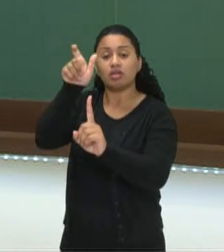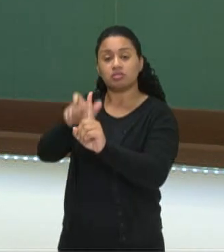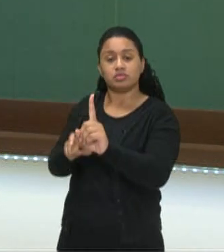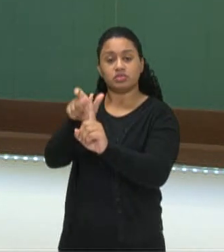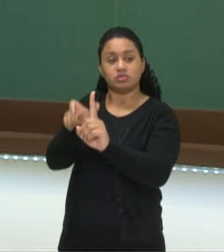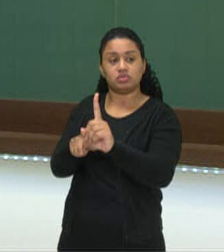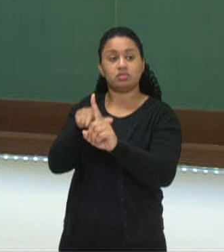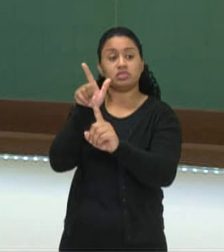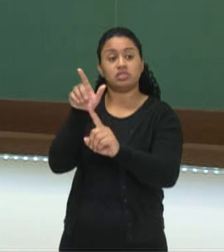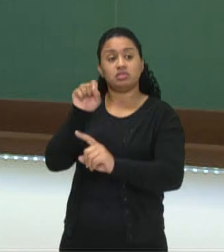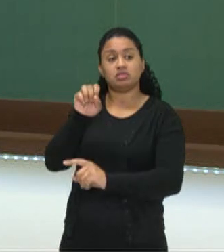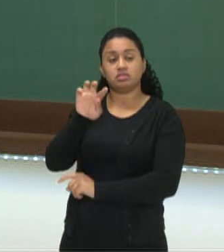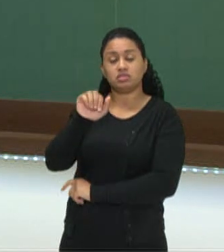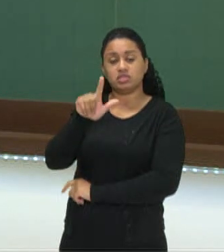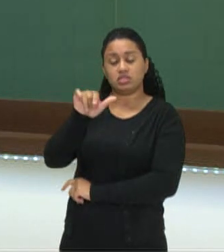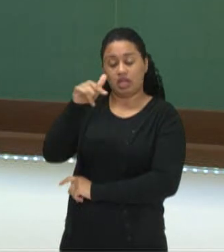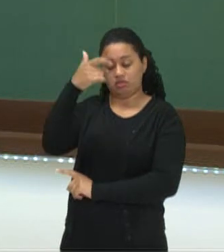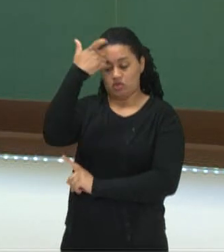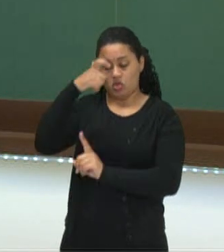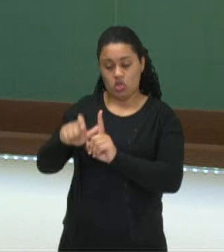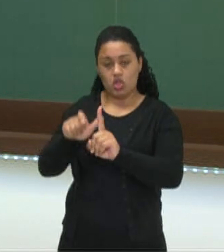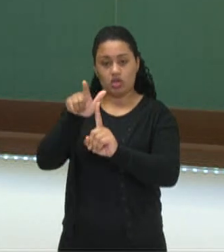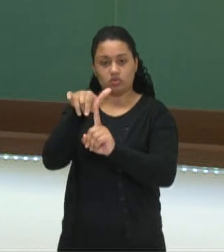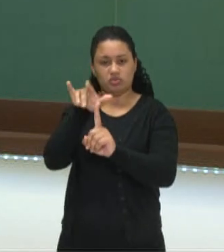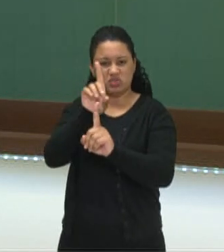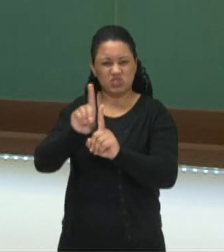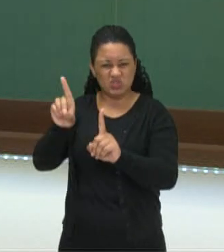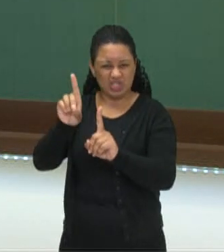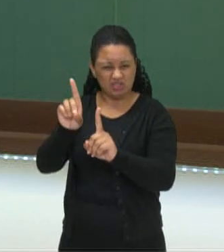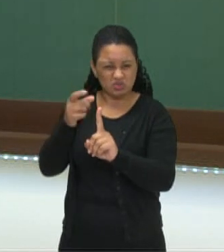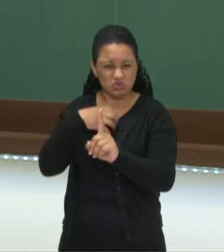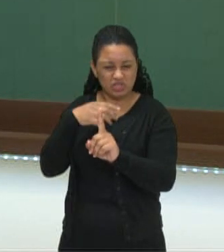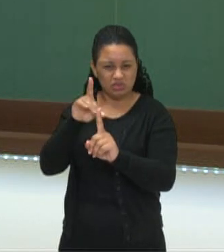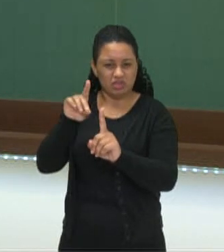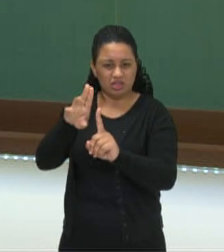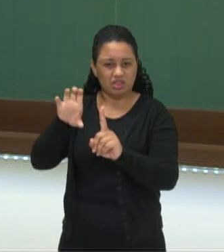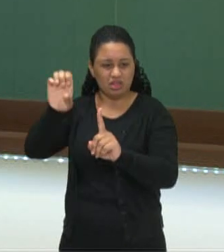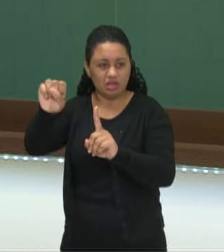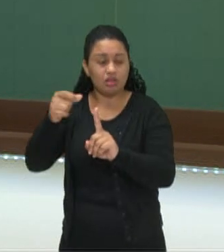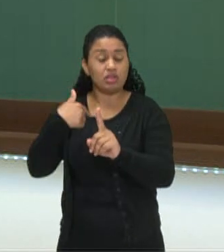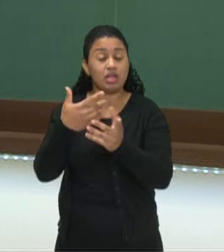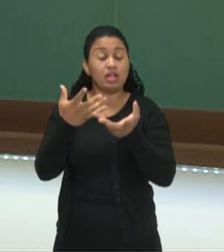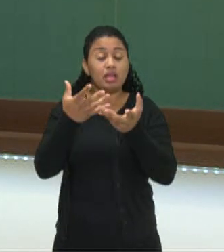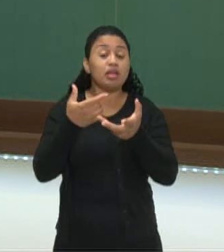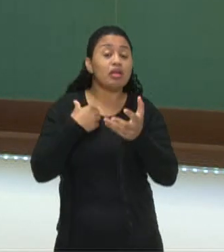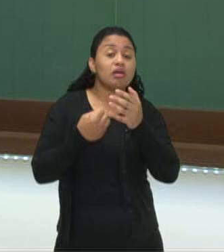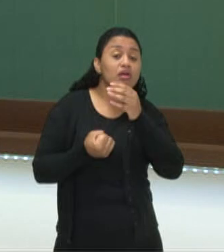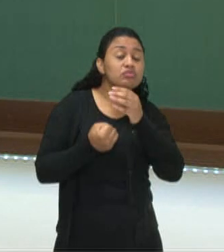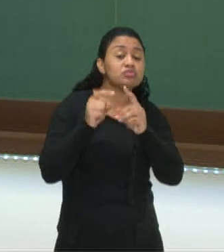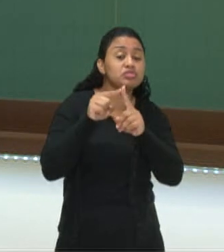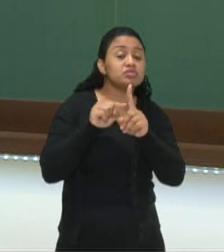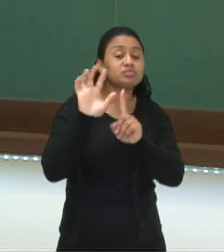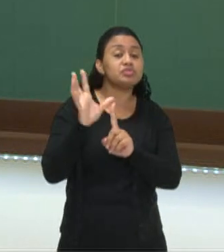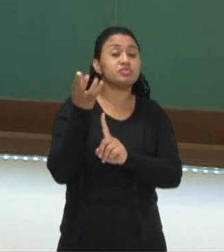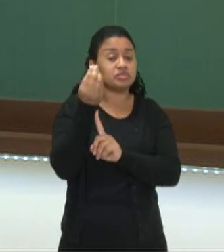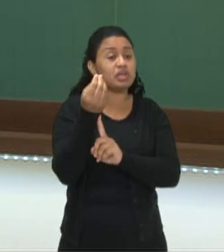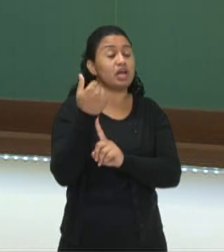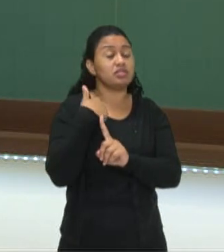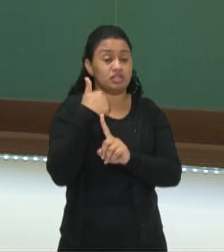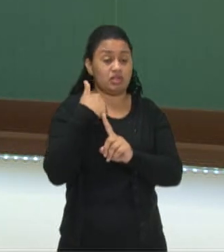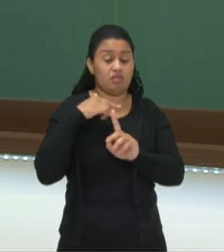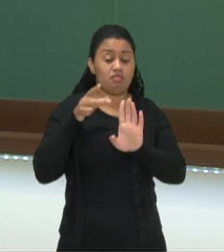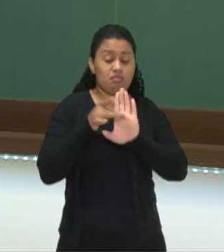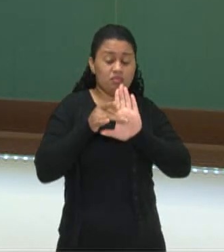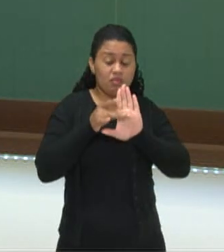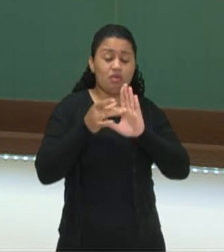coloca como se fosse um deus. E ele exige que exista uma arte que seja totalmente figurativa e realista para que possa representar ele. Ele se